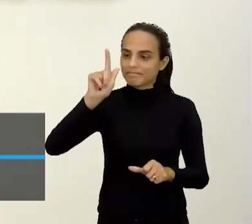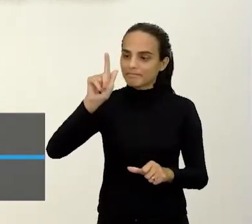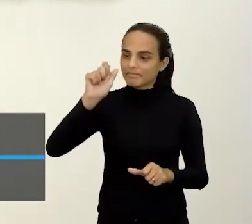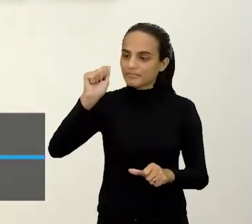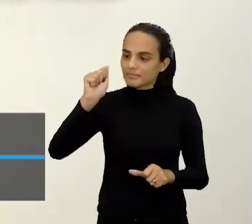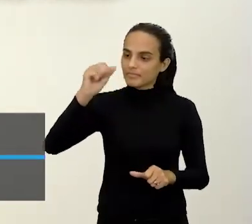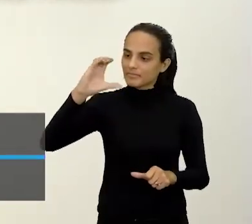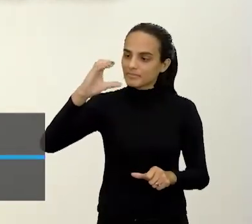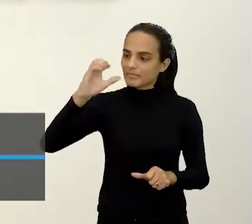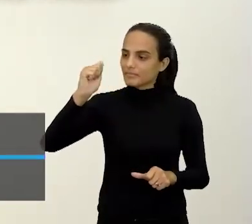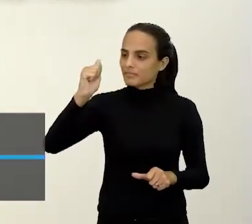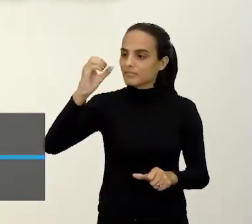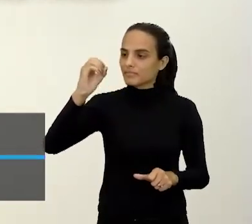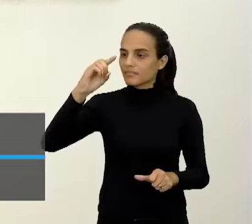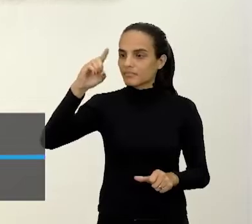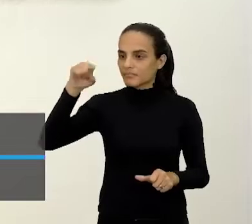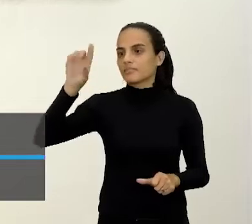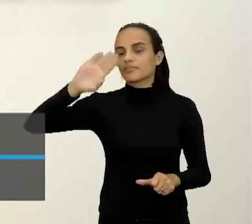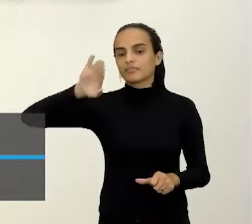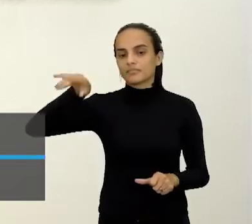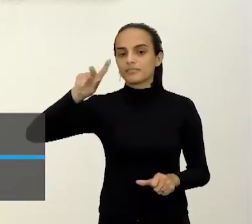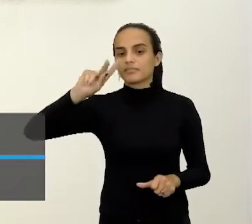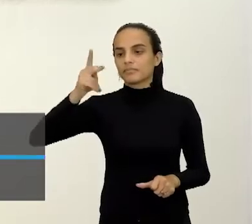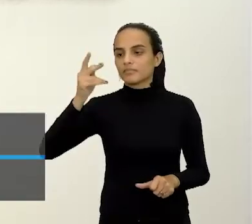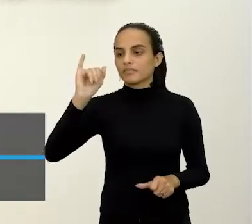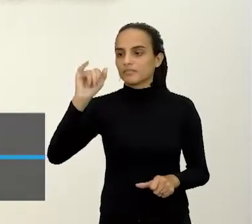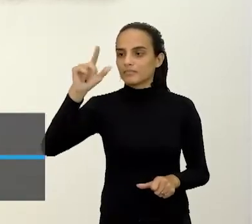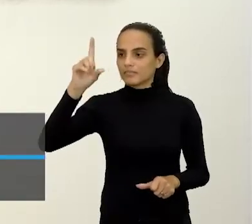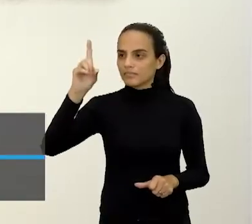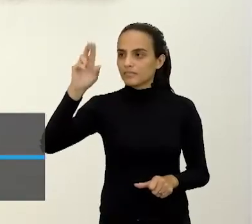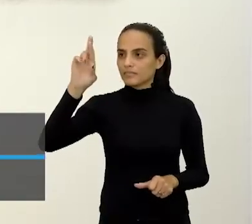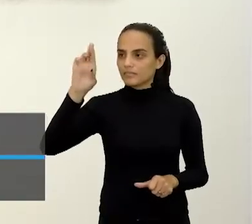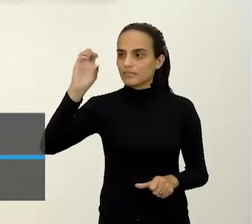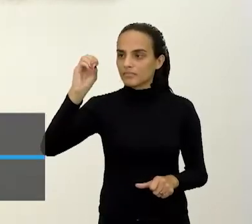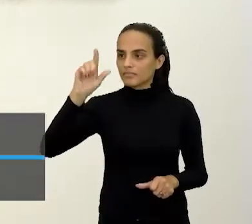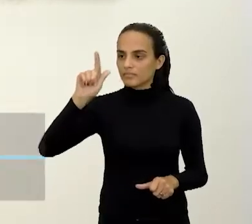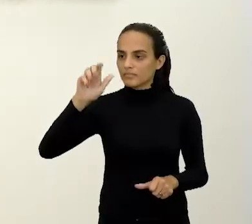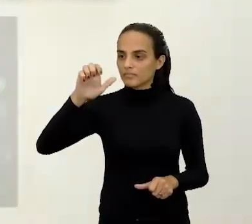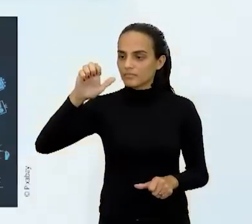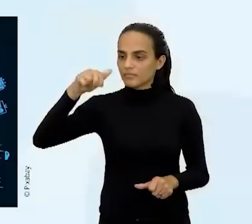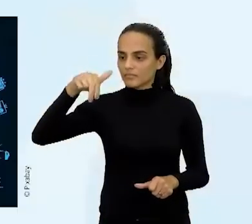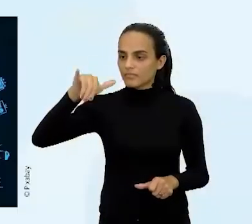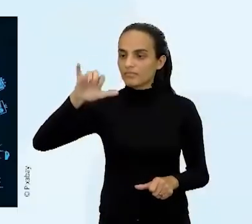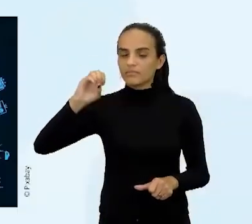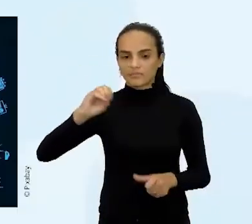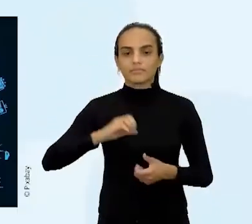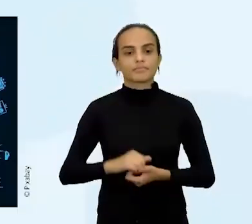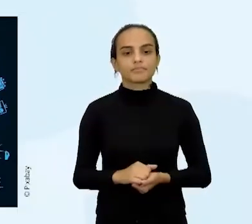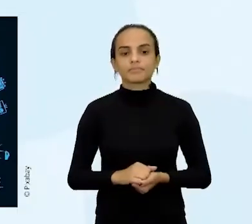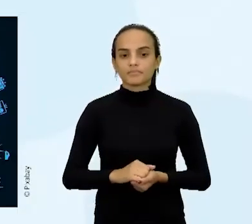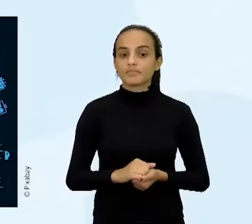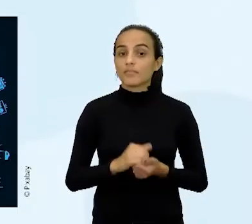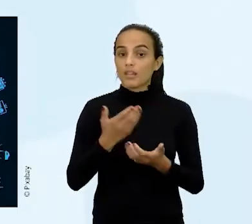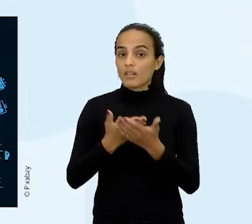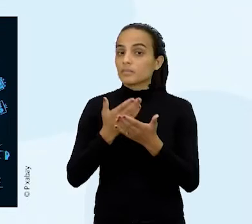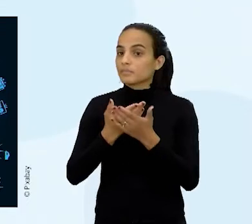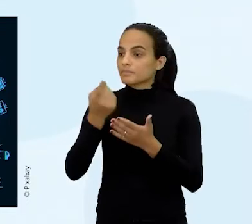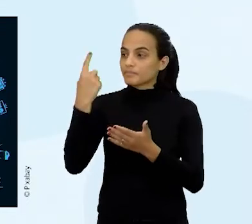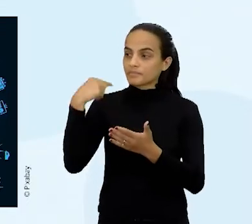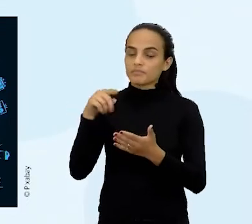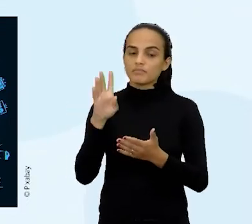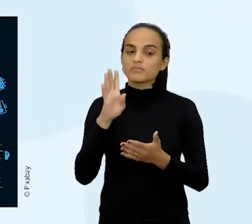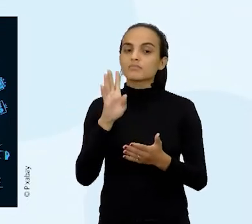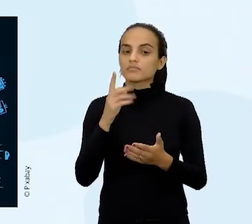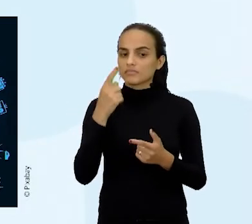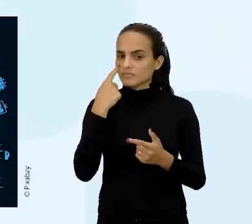hidrogênio. Então, a aula de hoje é sobre ligação de hidrogênio. O que a gente já viu nas aulas anteriores? A gente viu